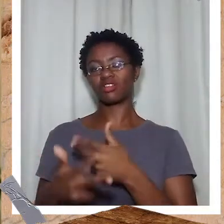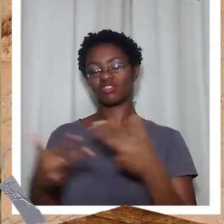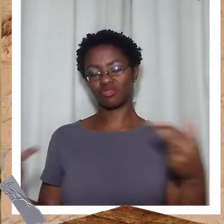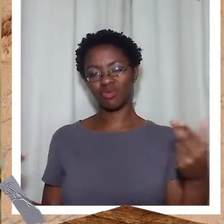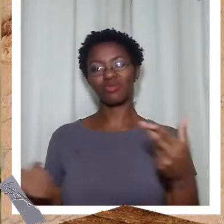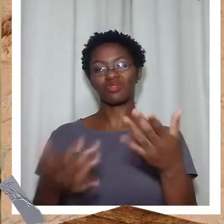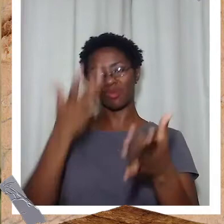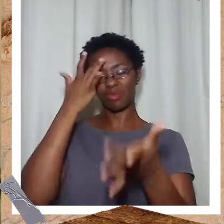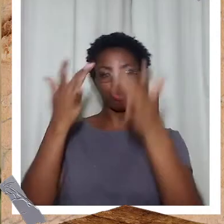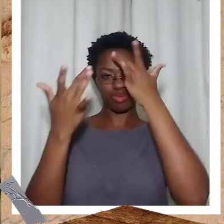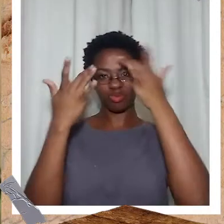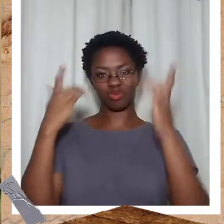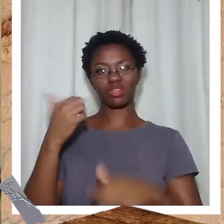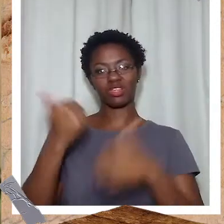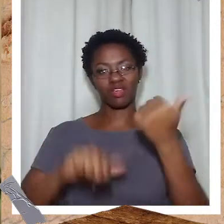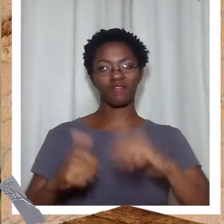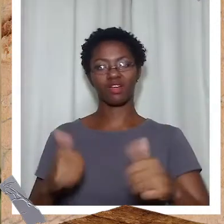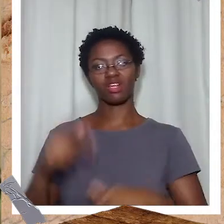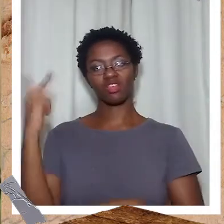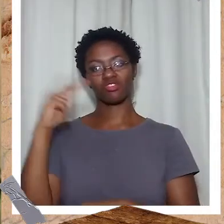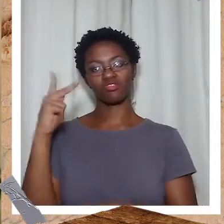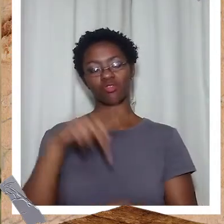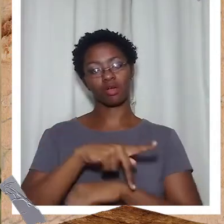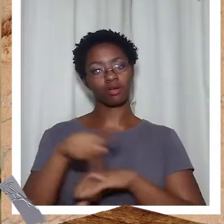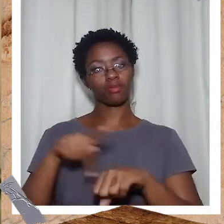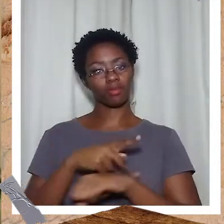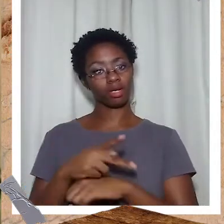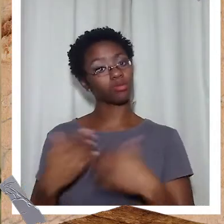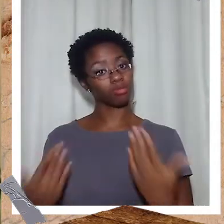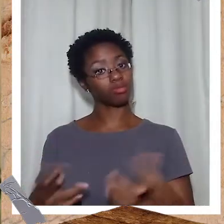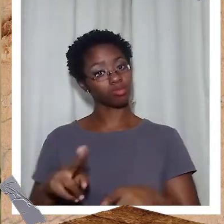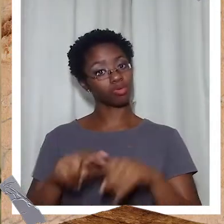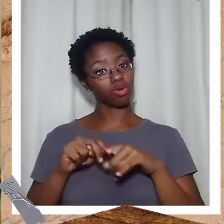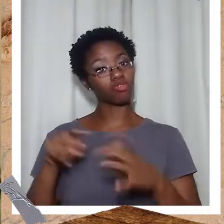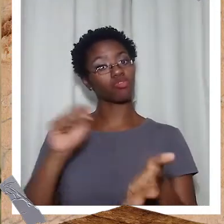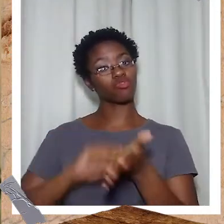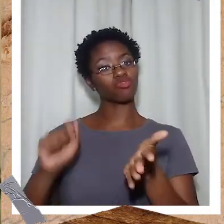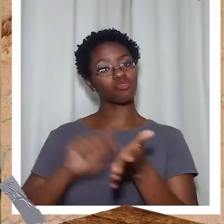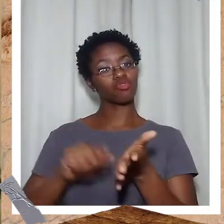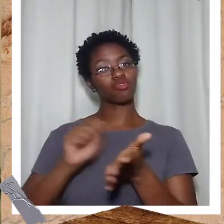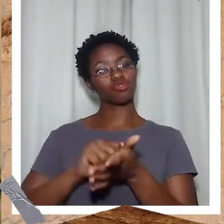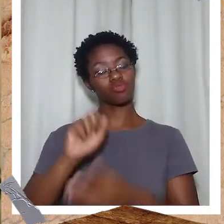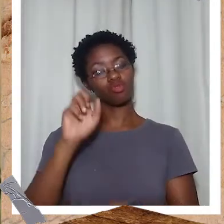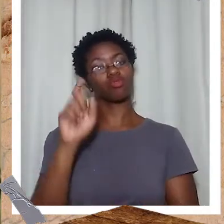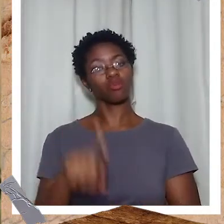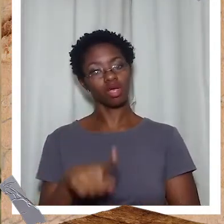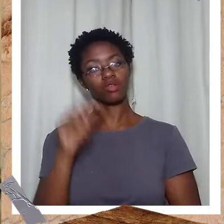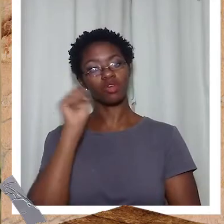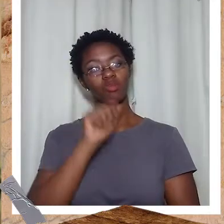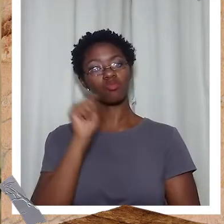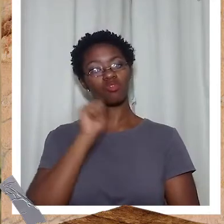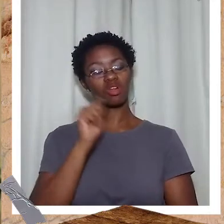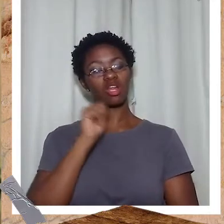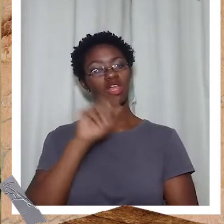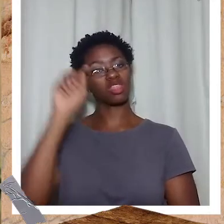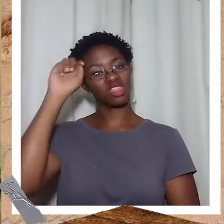analisar a história do país, né? Afinal de contas, a história de Carolina e os escritos dela vêm de uma mulher